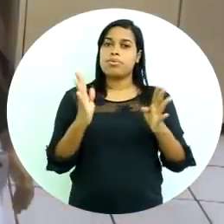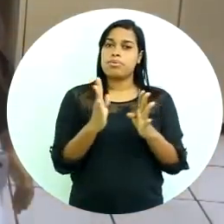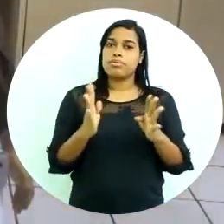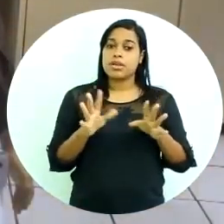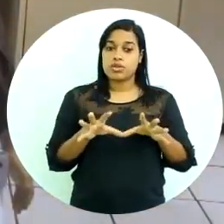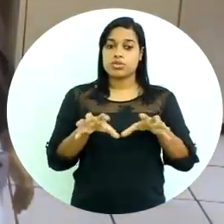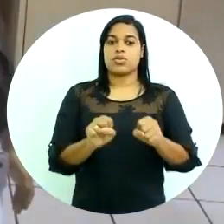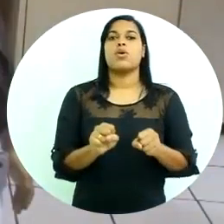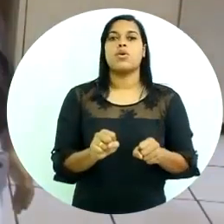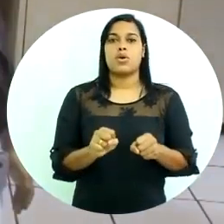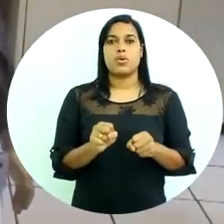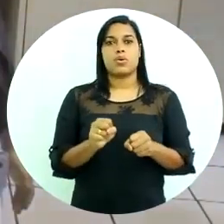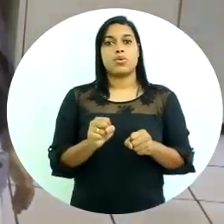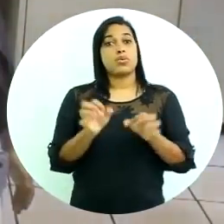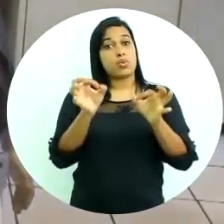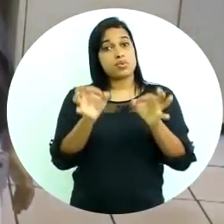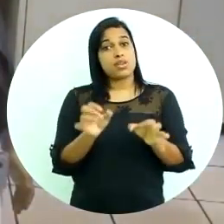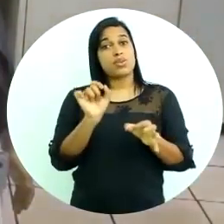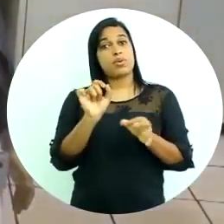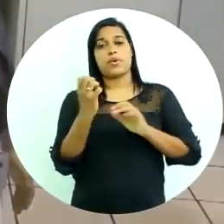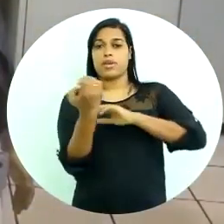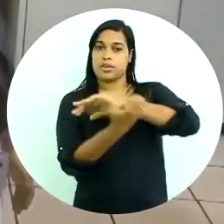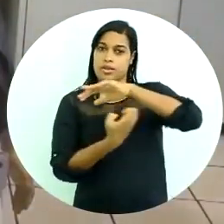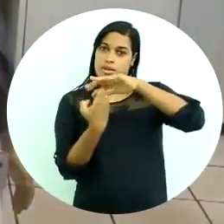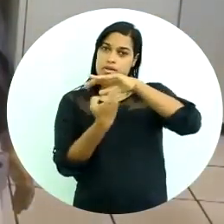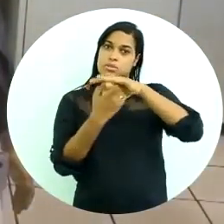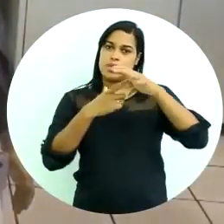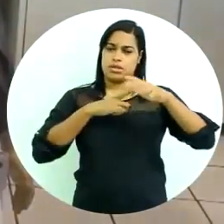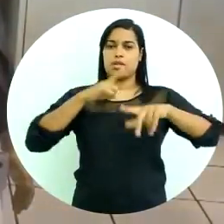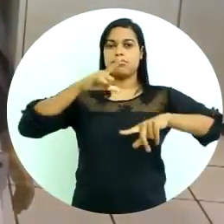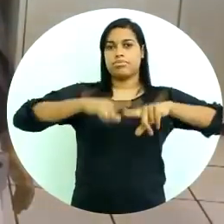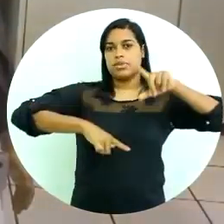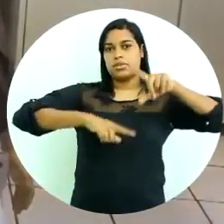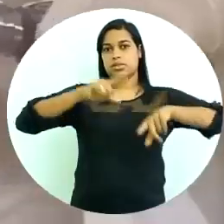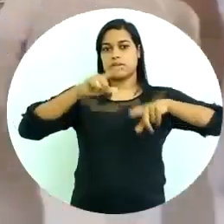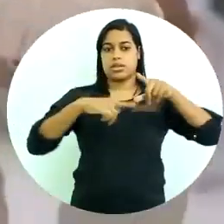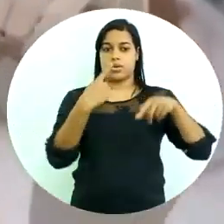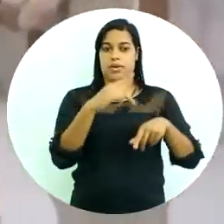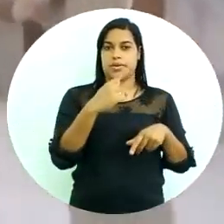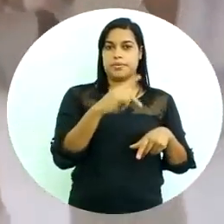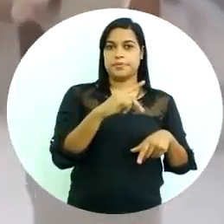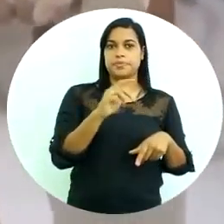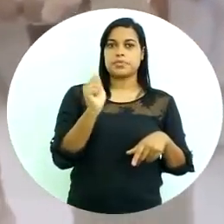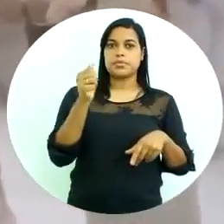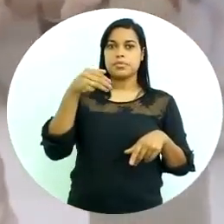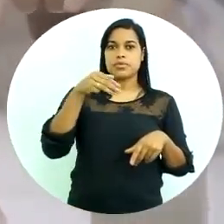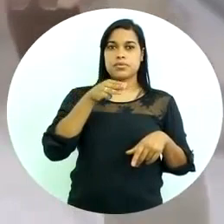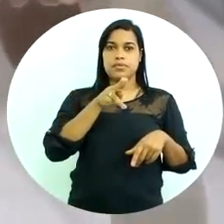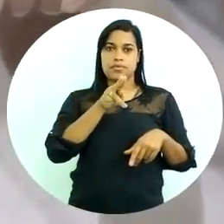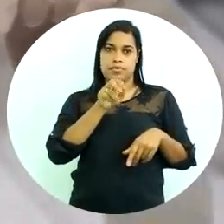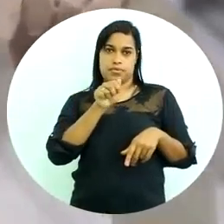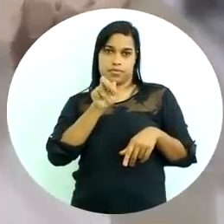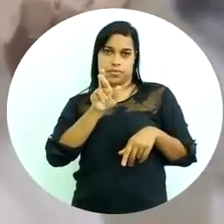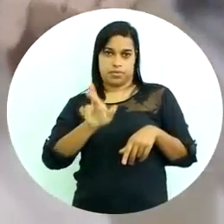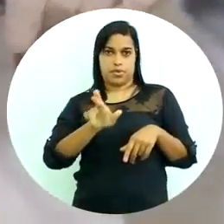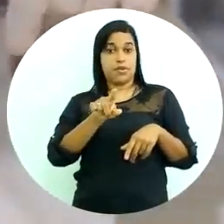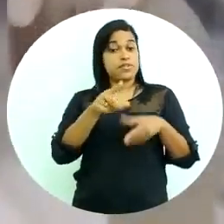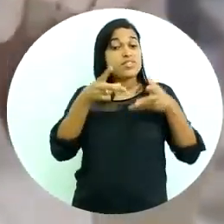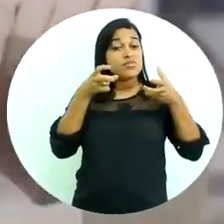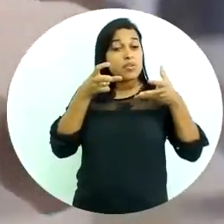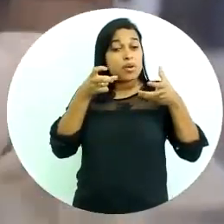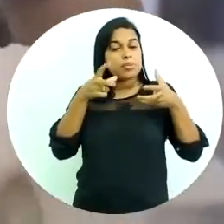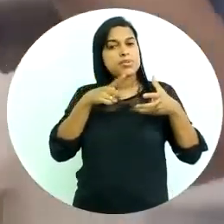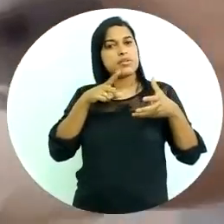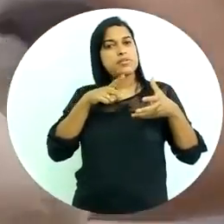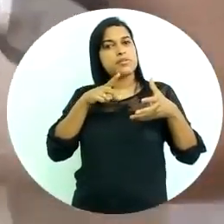resgate. O ideal é que nas empresas tenha esse material aqui, que é chamado de ambu. Tá? Vocês vão observar que nele a gente